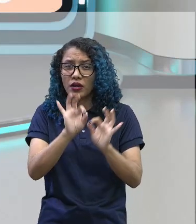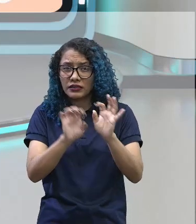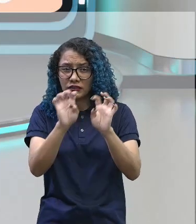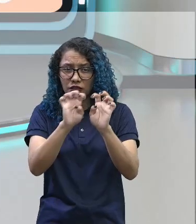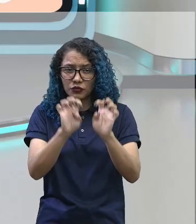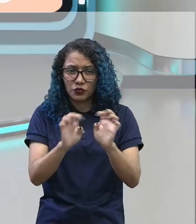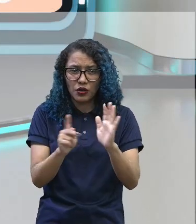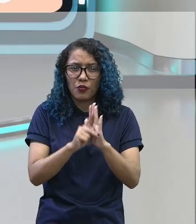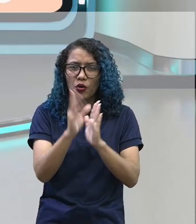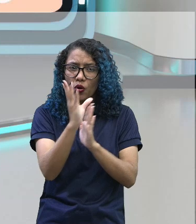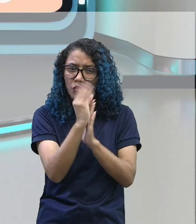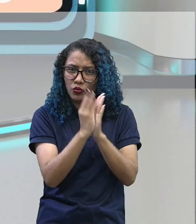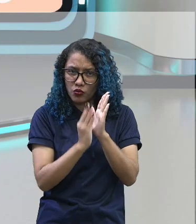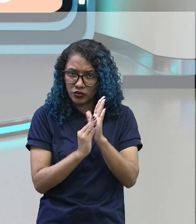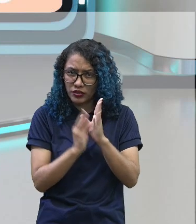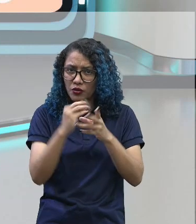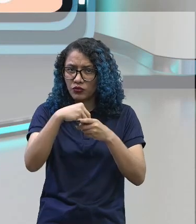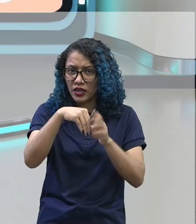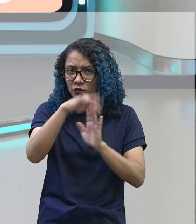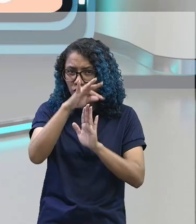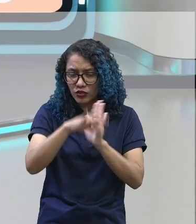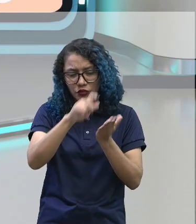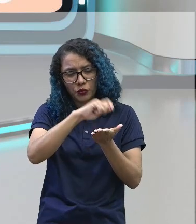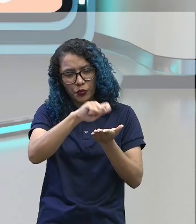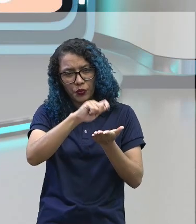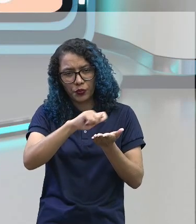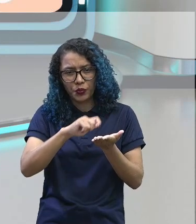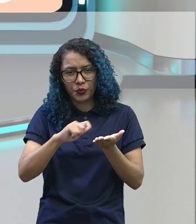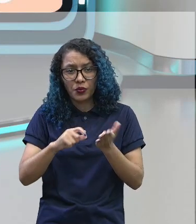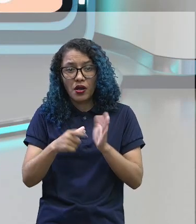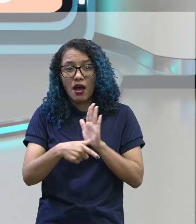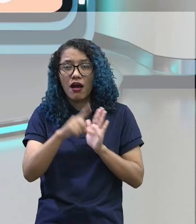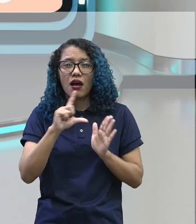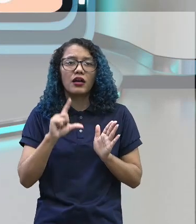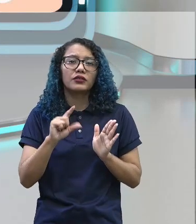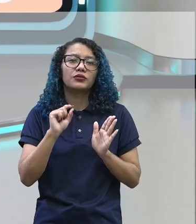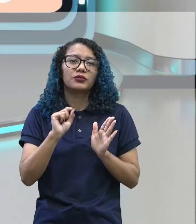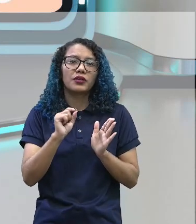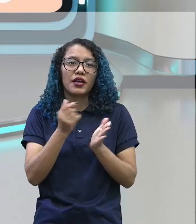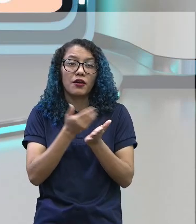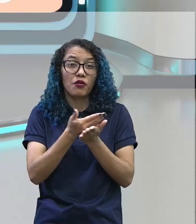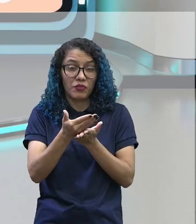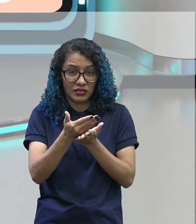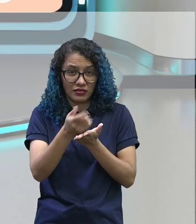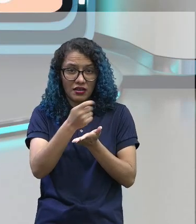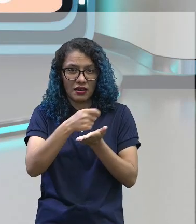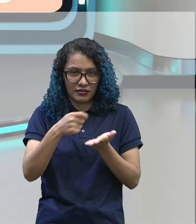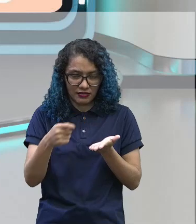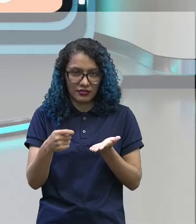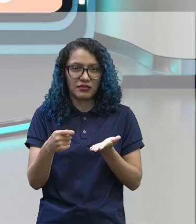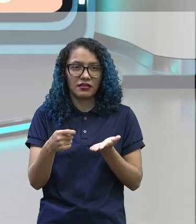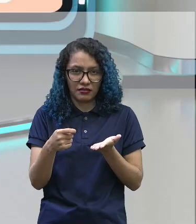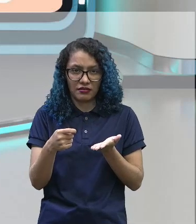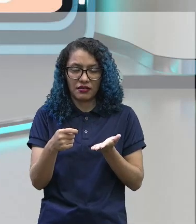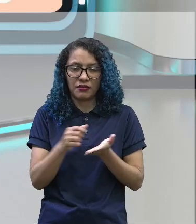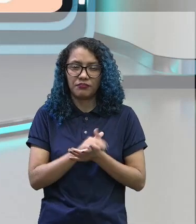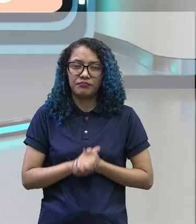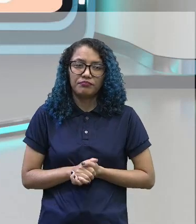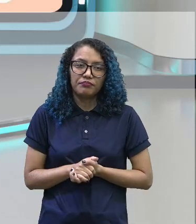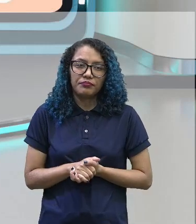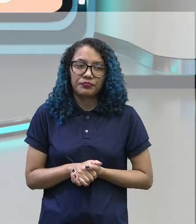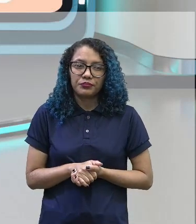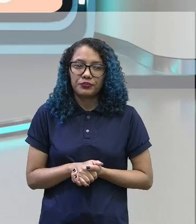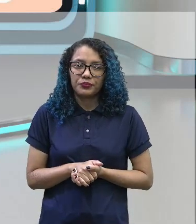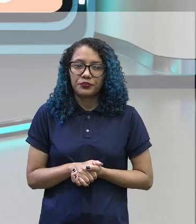ser desenvolvido em seu texto antes de dar início à